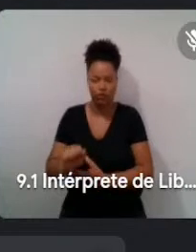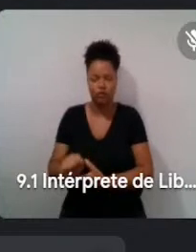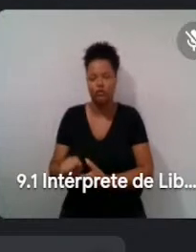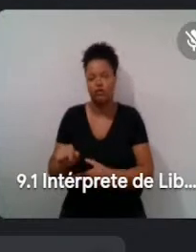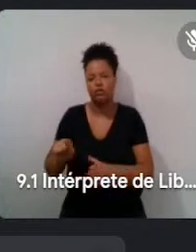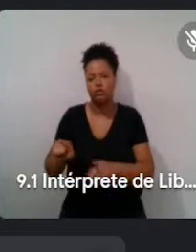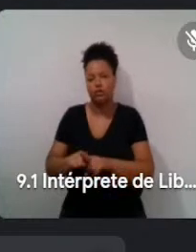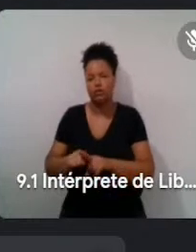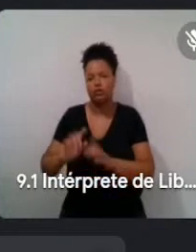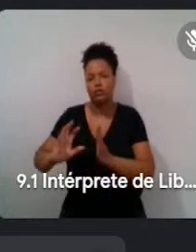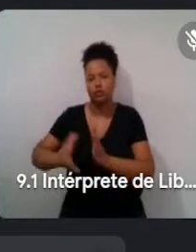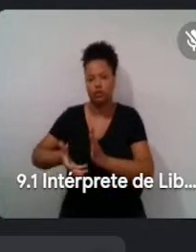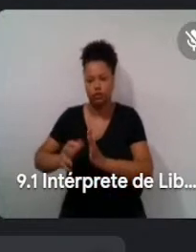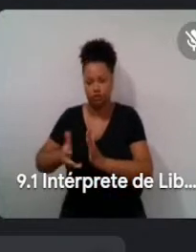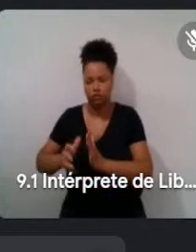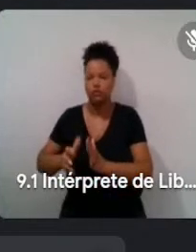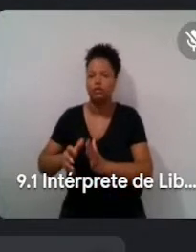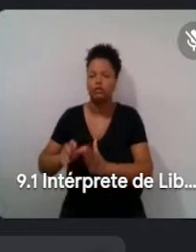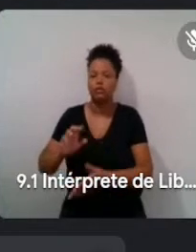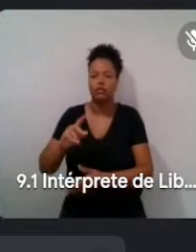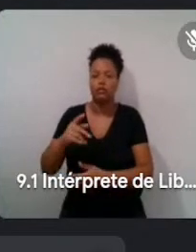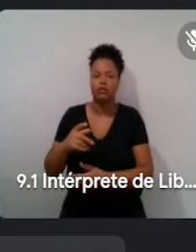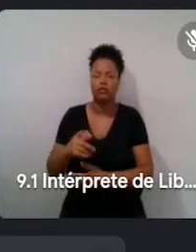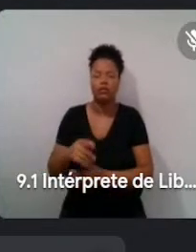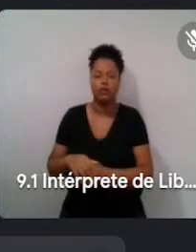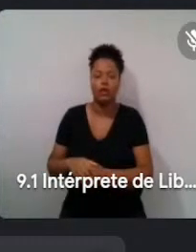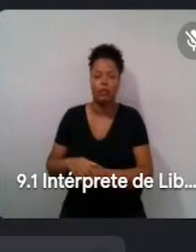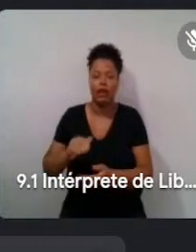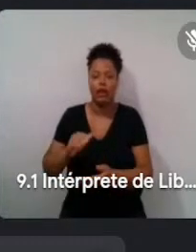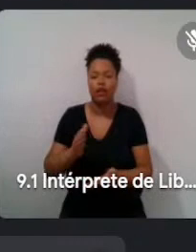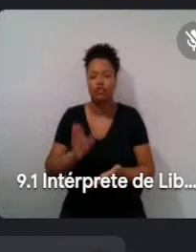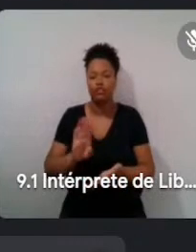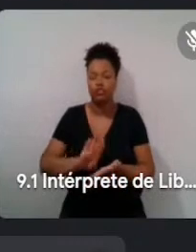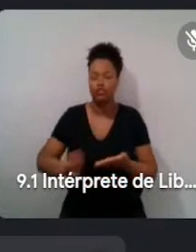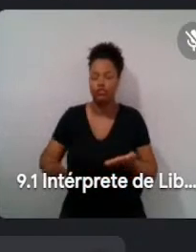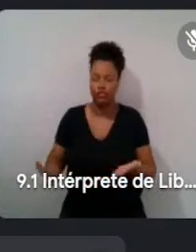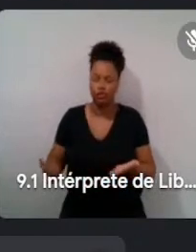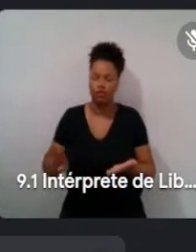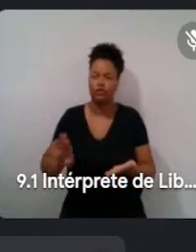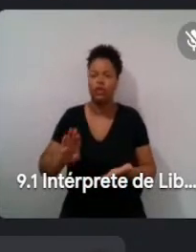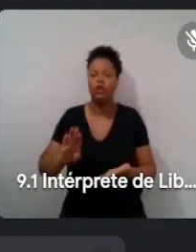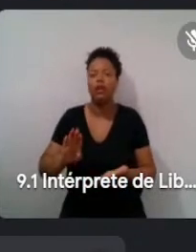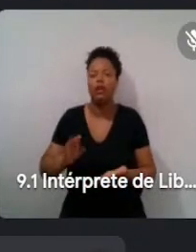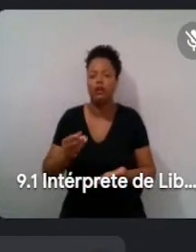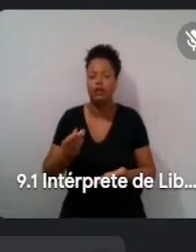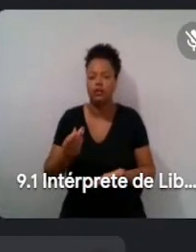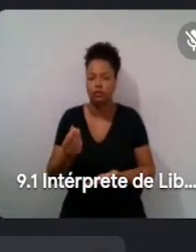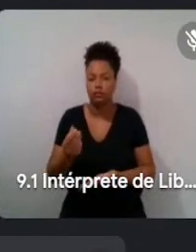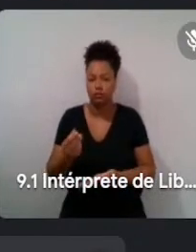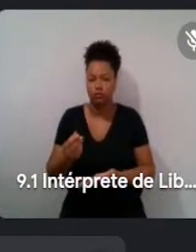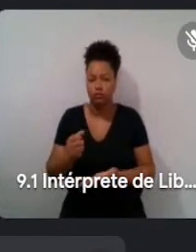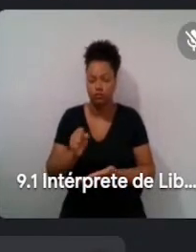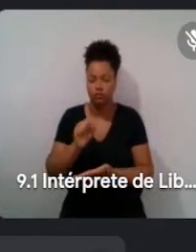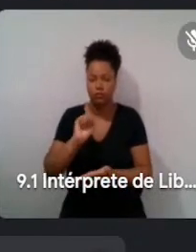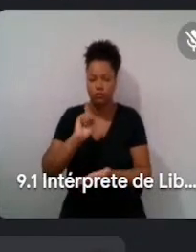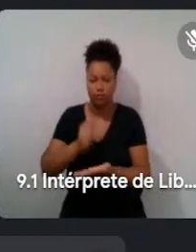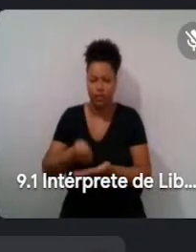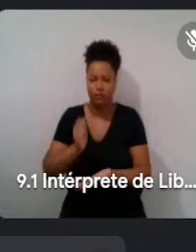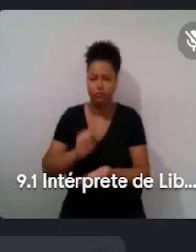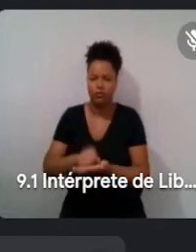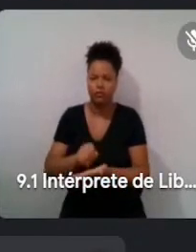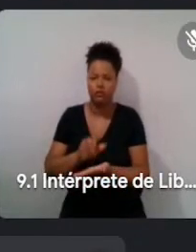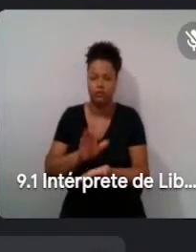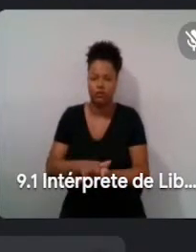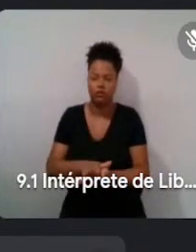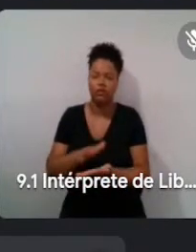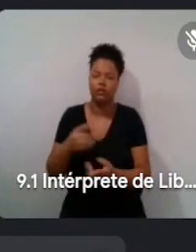afastar a aplicação da multa, em razão de não ter sido responsável pelo descumprimento de decisão liminar que havia determinado suspensão da